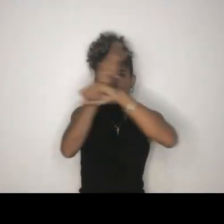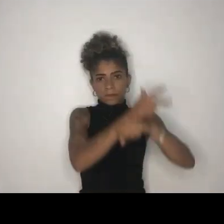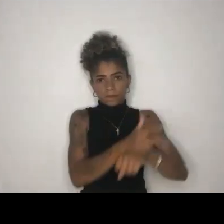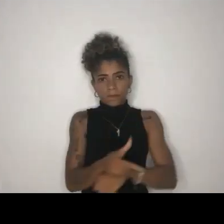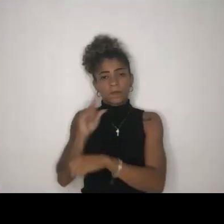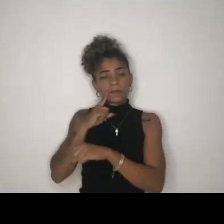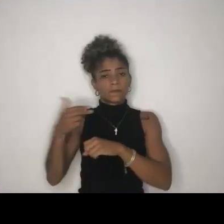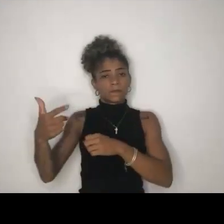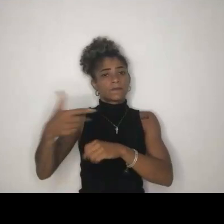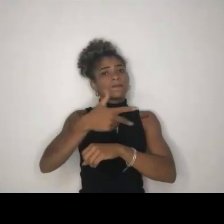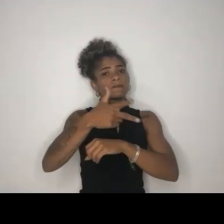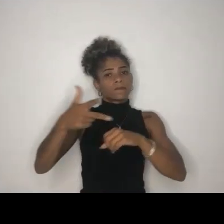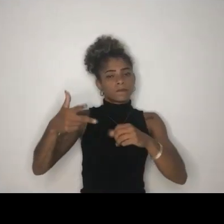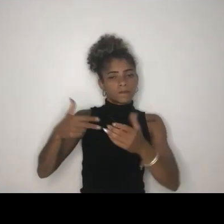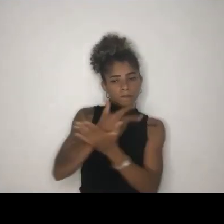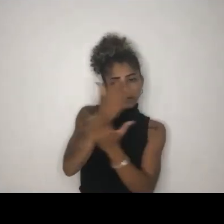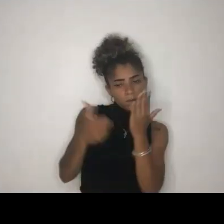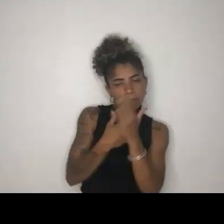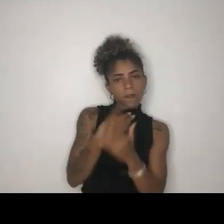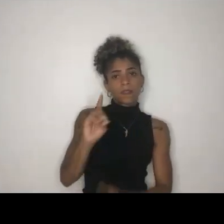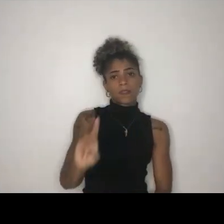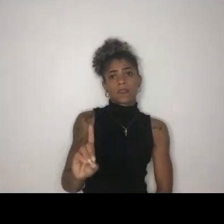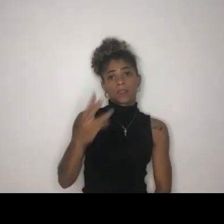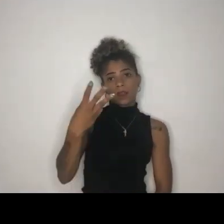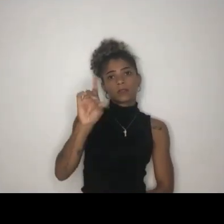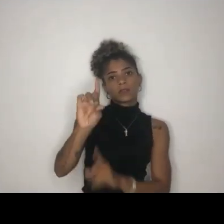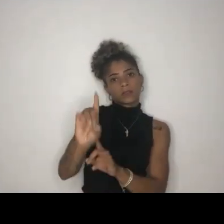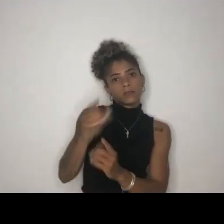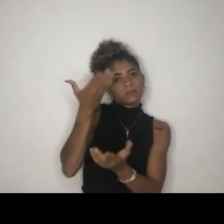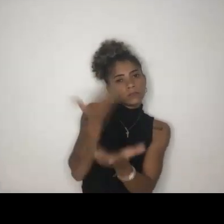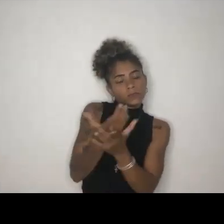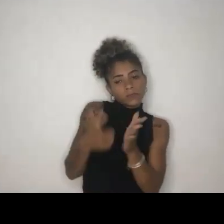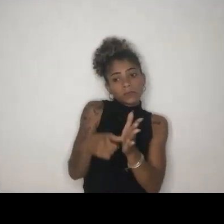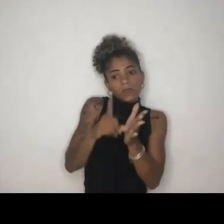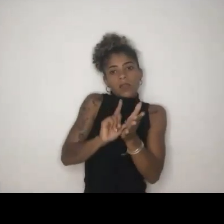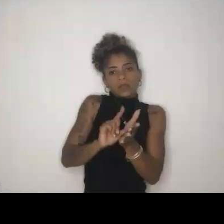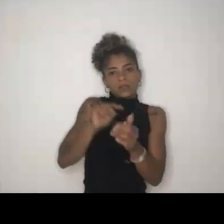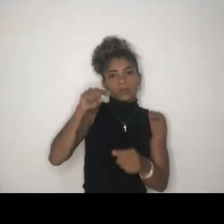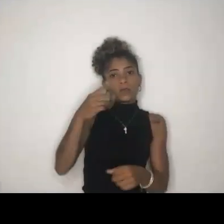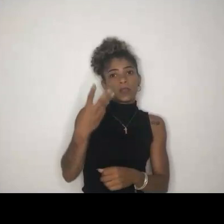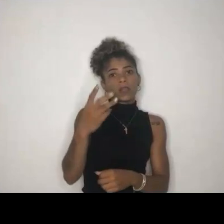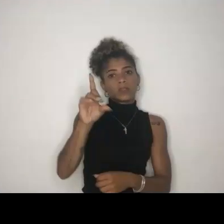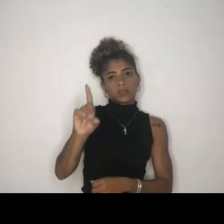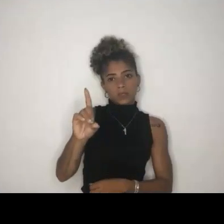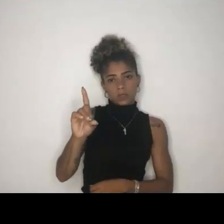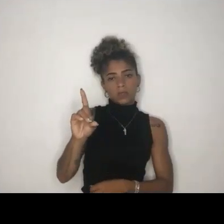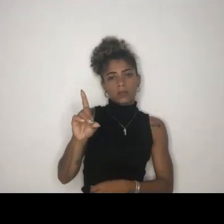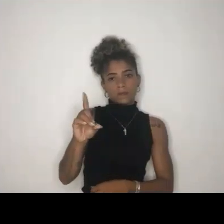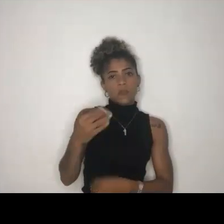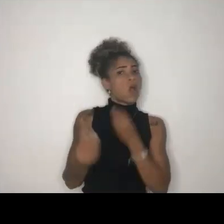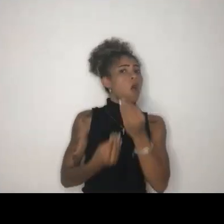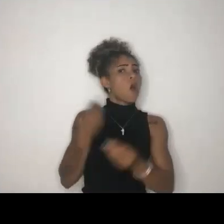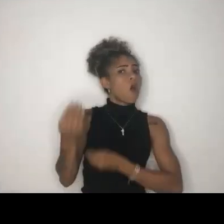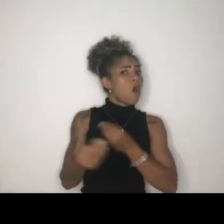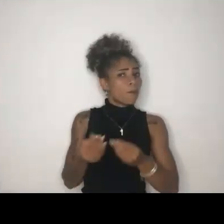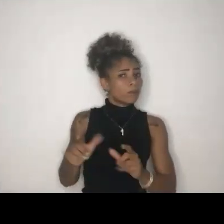da planta de você fazer um estudo prévio no 3D do 7 como que vai ser